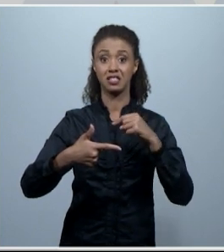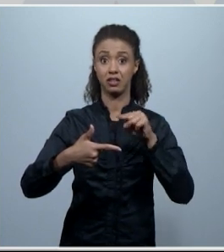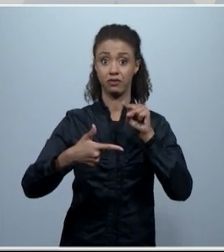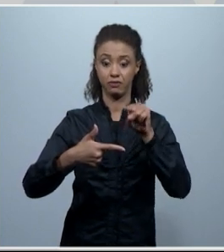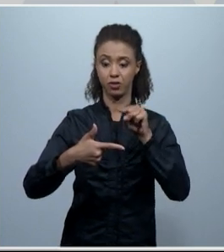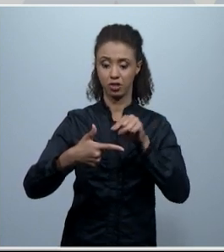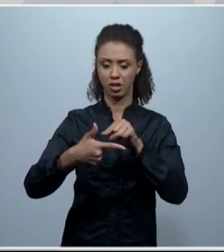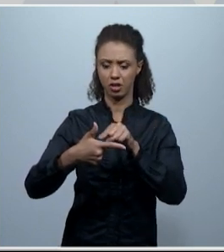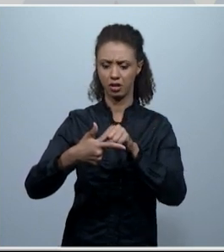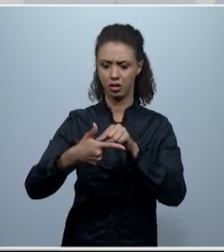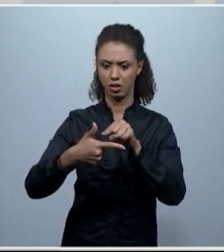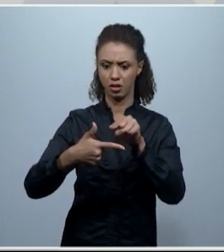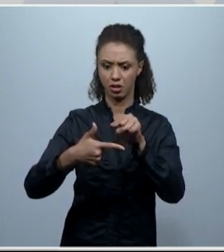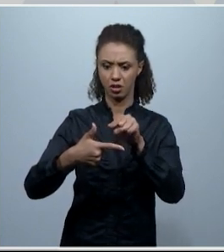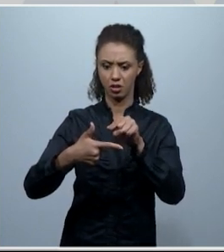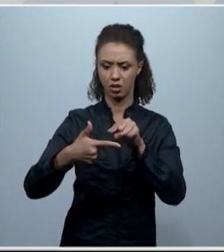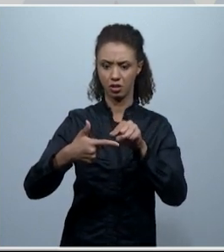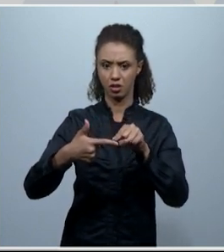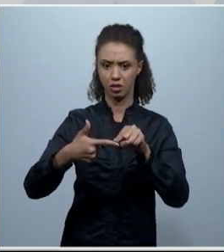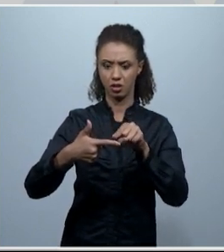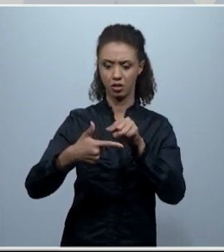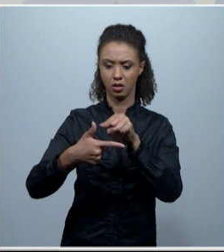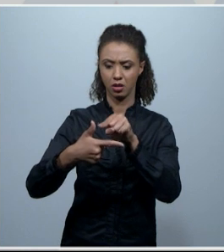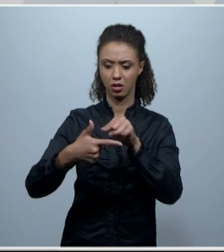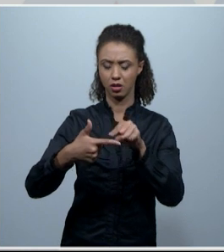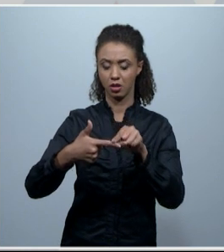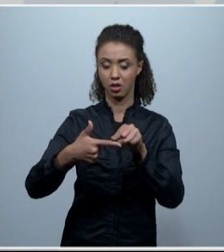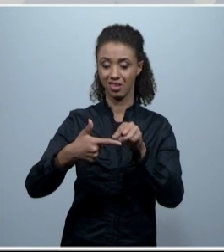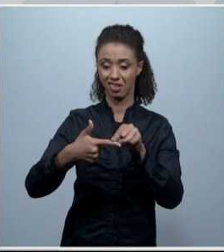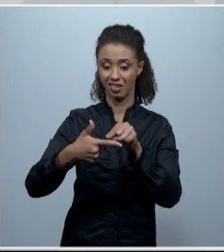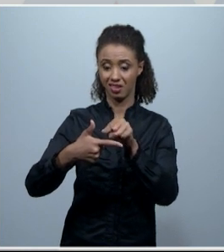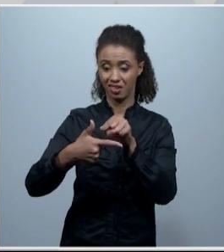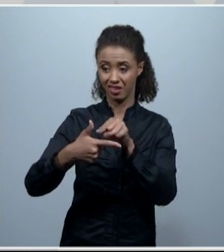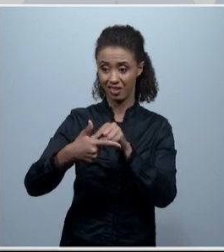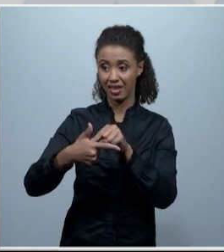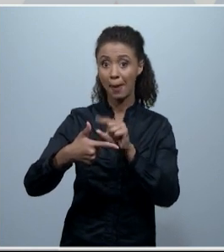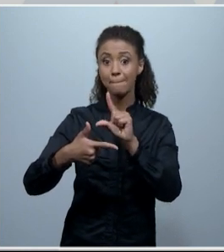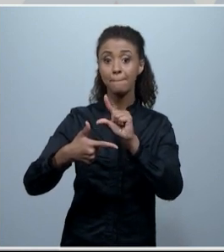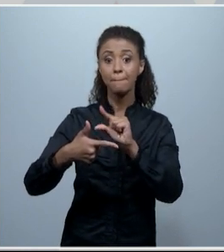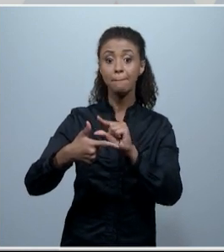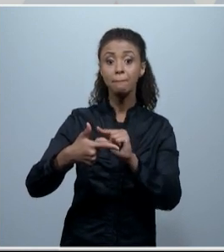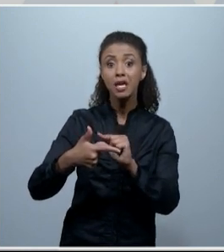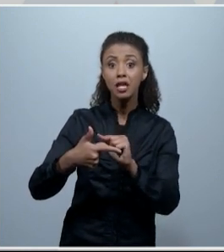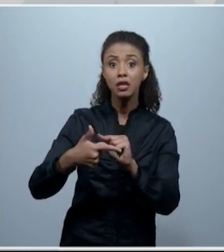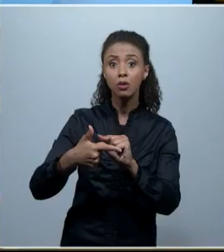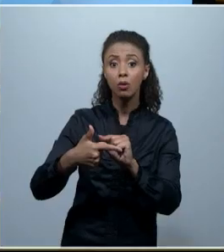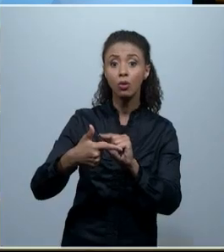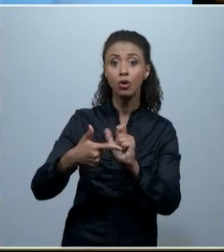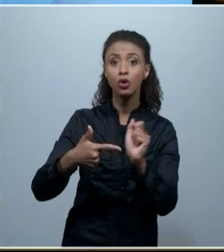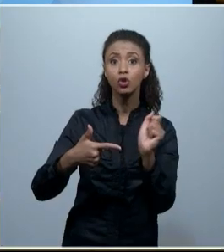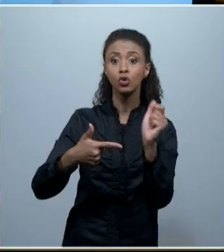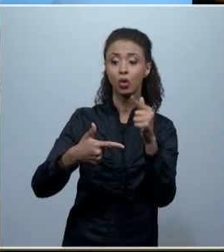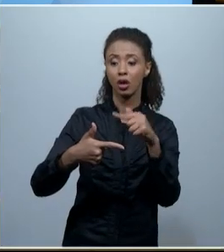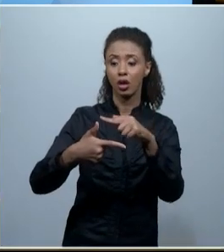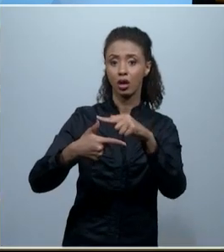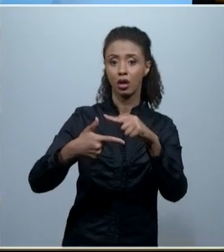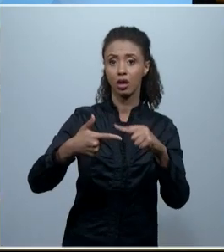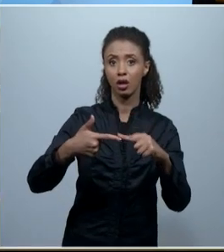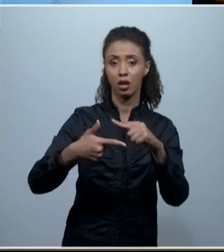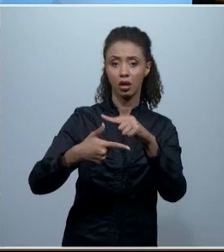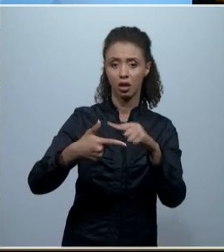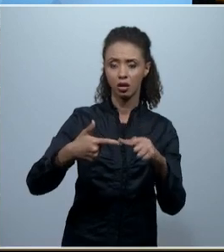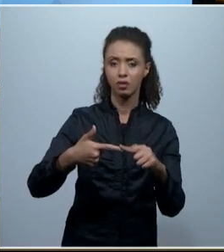menor do que estes lados somados do triângulo original estes lados correspondentes aqui tá é um exercício de desigualdades